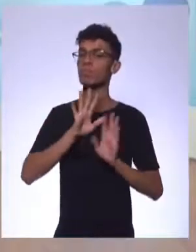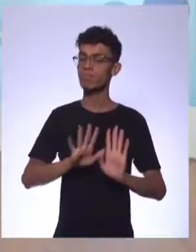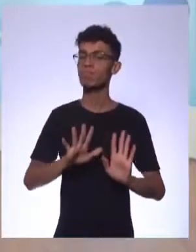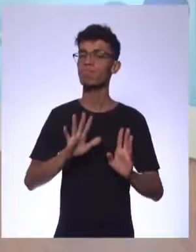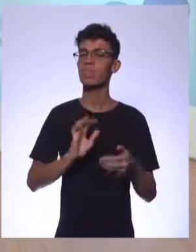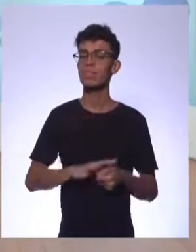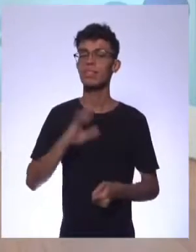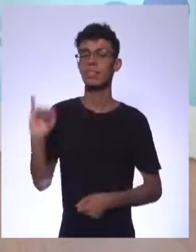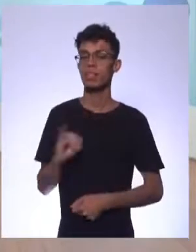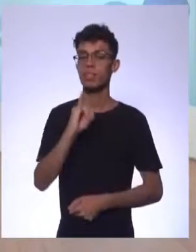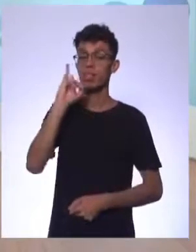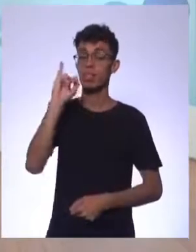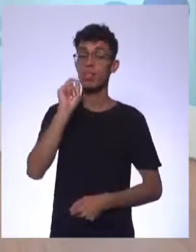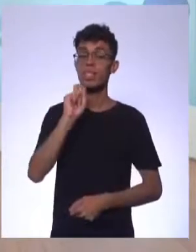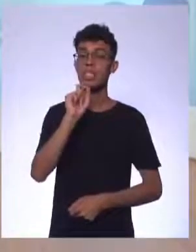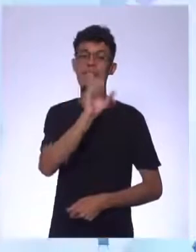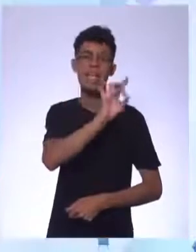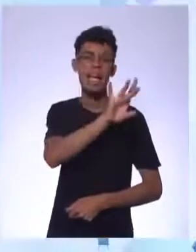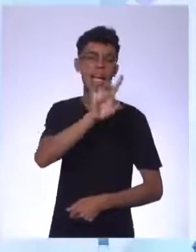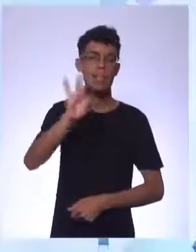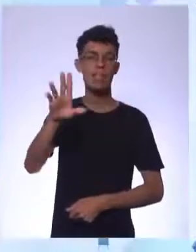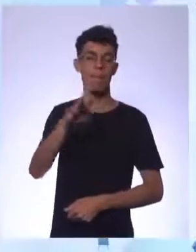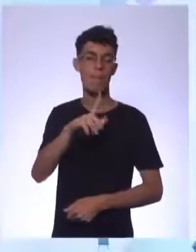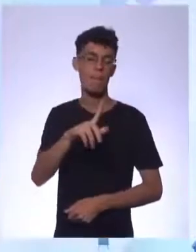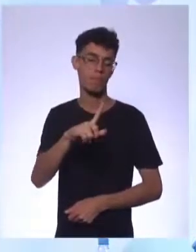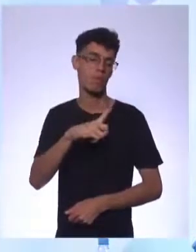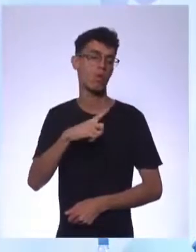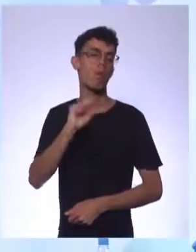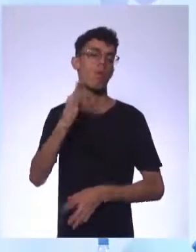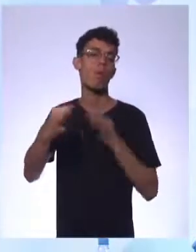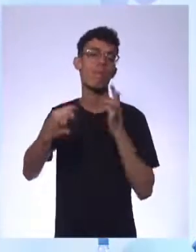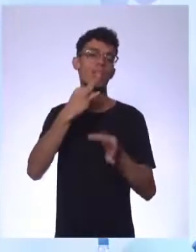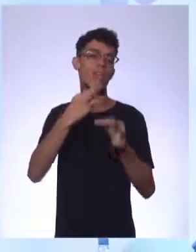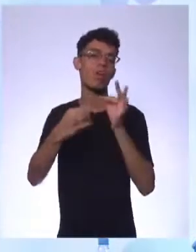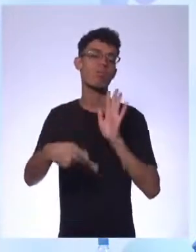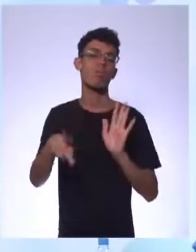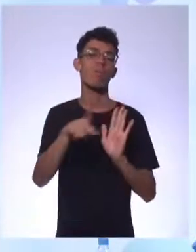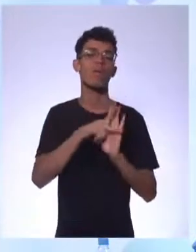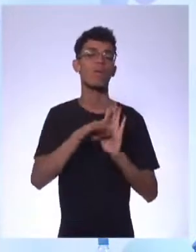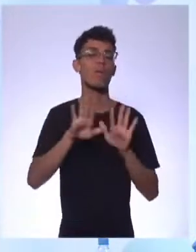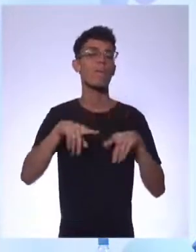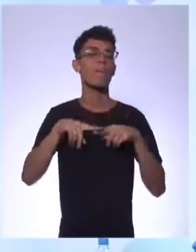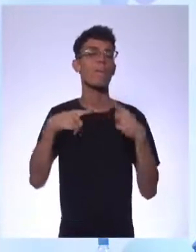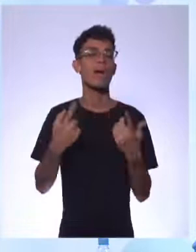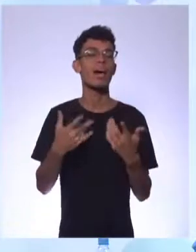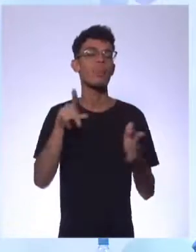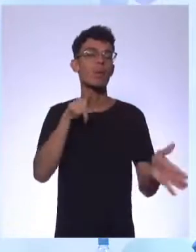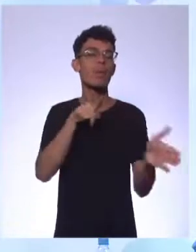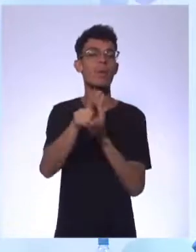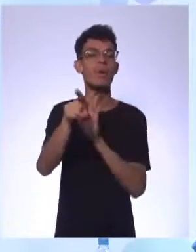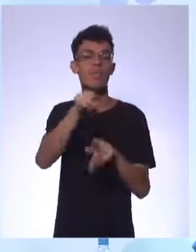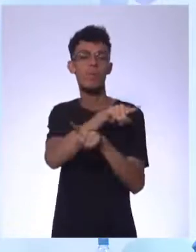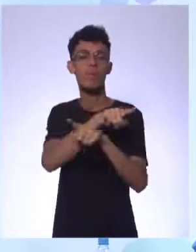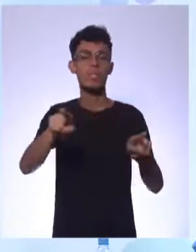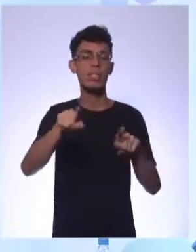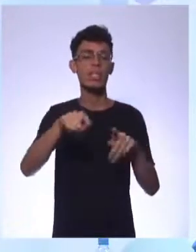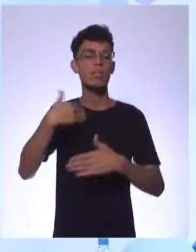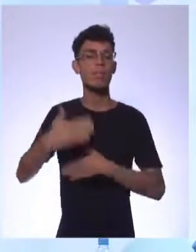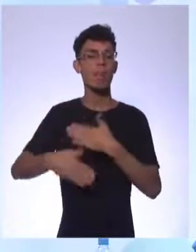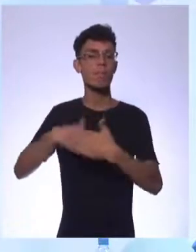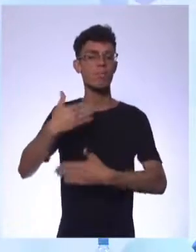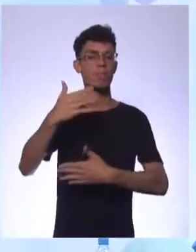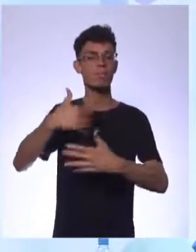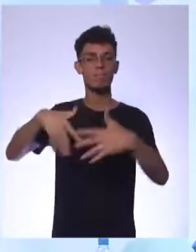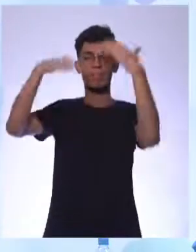é importante que nós tenhamos opinião, mas faz assim, eu vou continuar perguntando e a gente vai levar para um